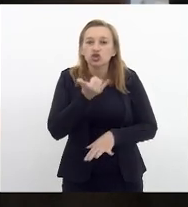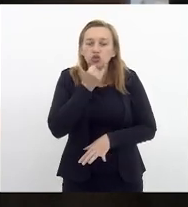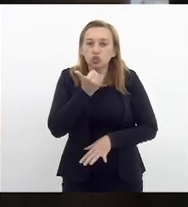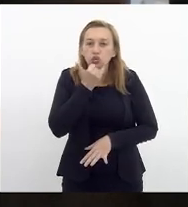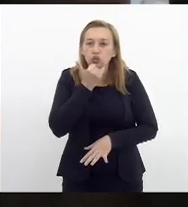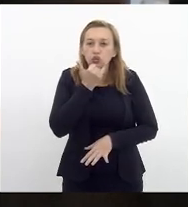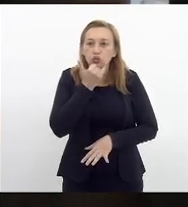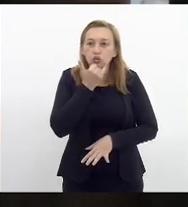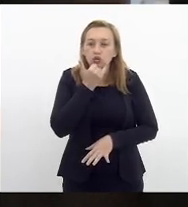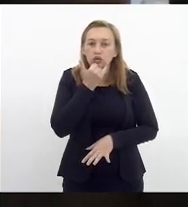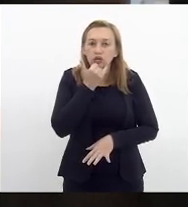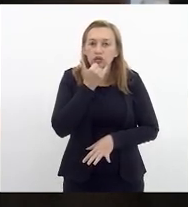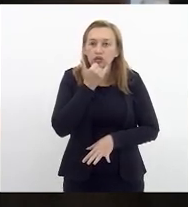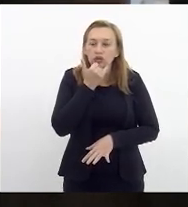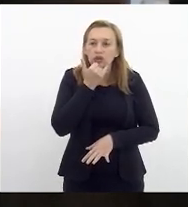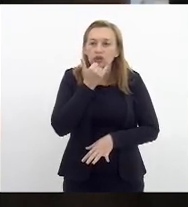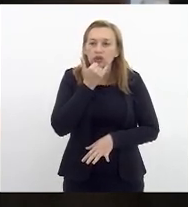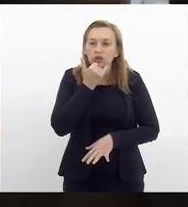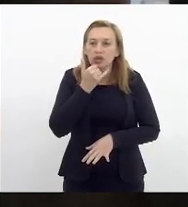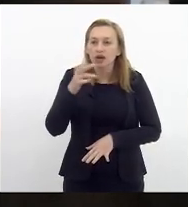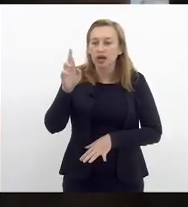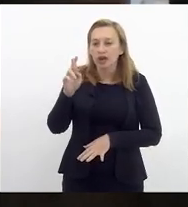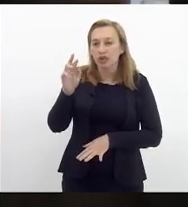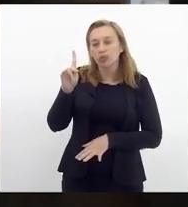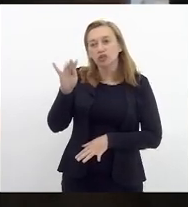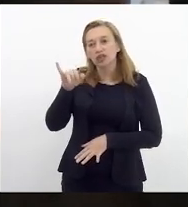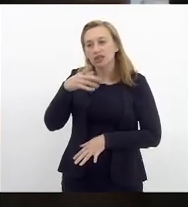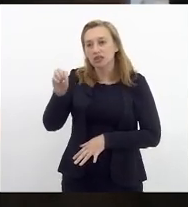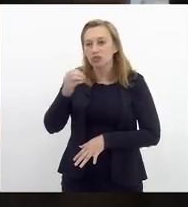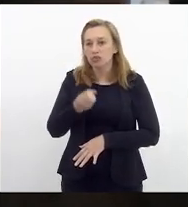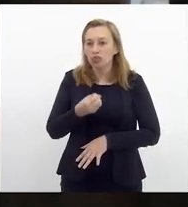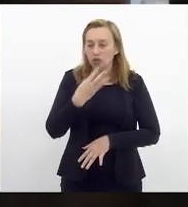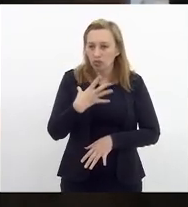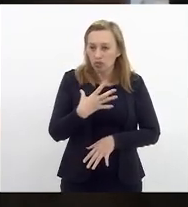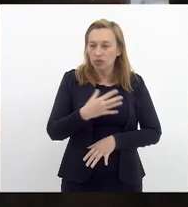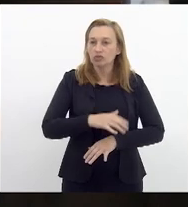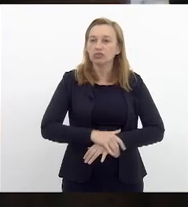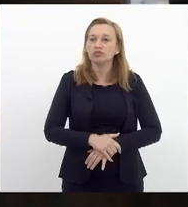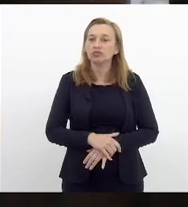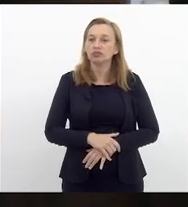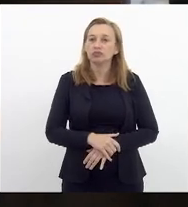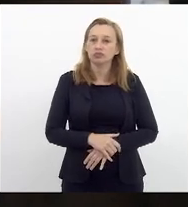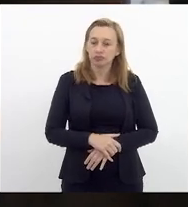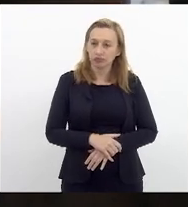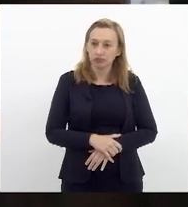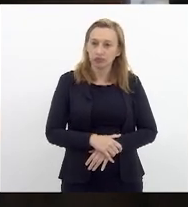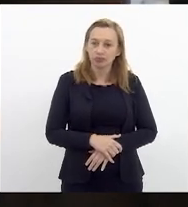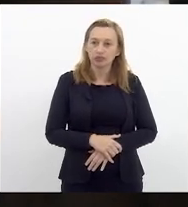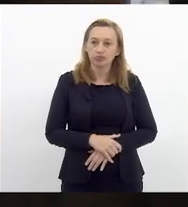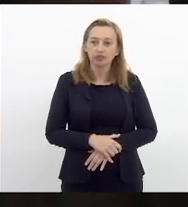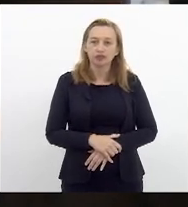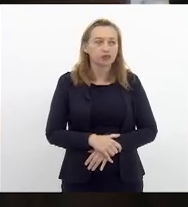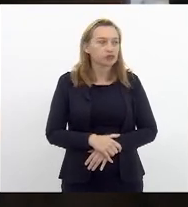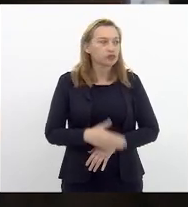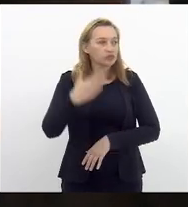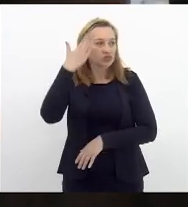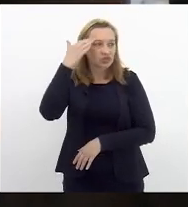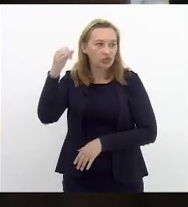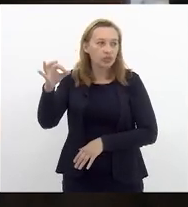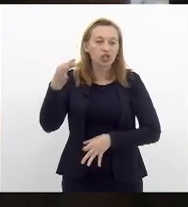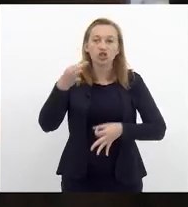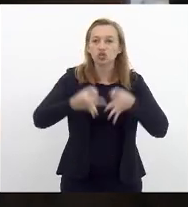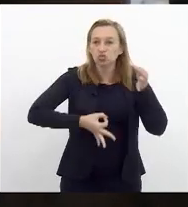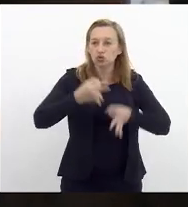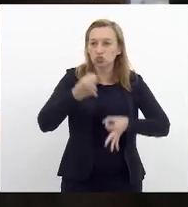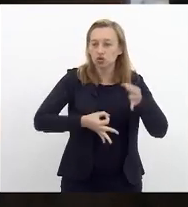possuir ilibada reputação e insuspeita idoneidade moral, ter notável saber jurídico,